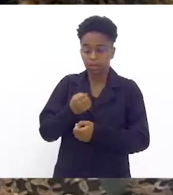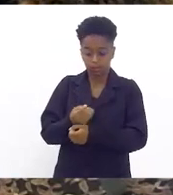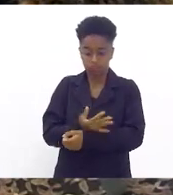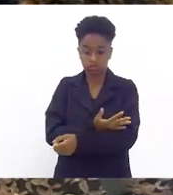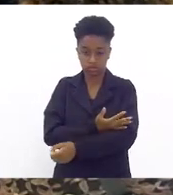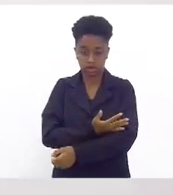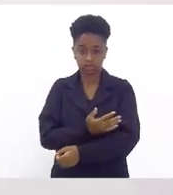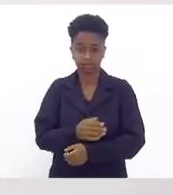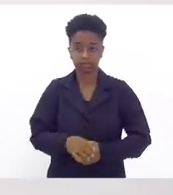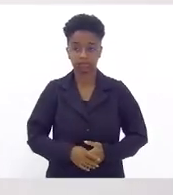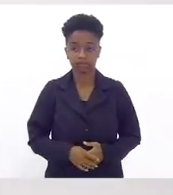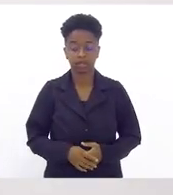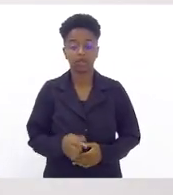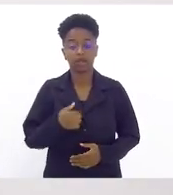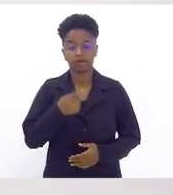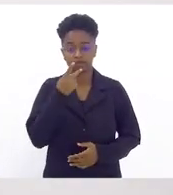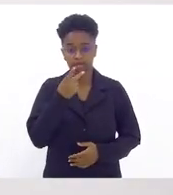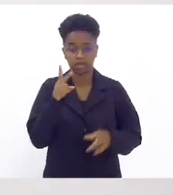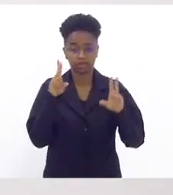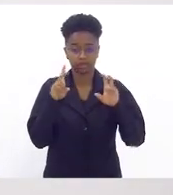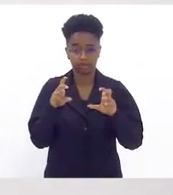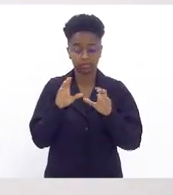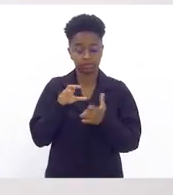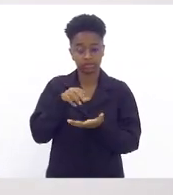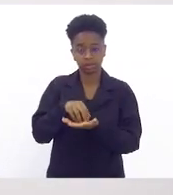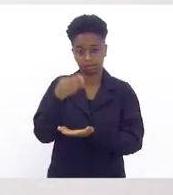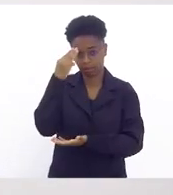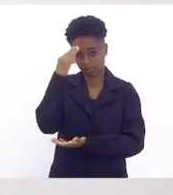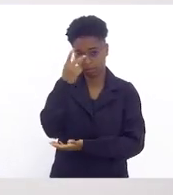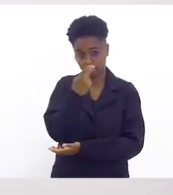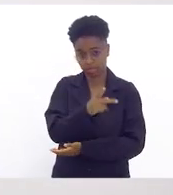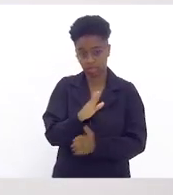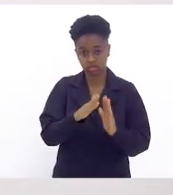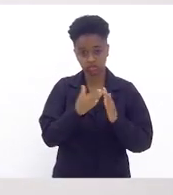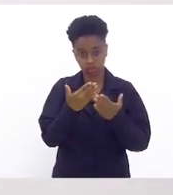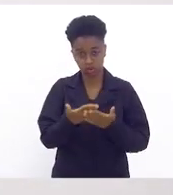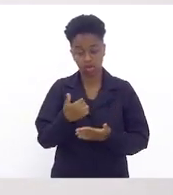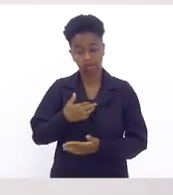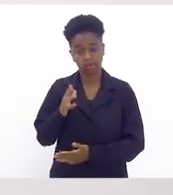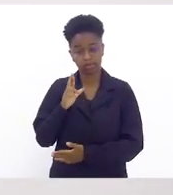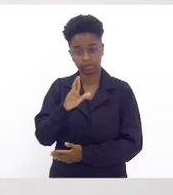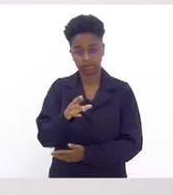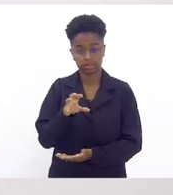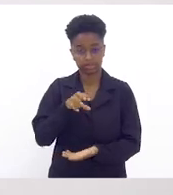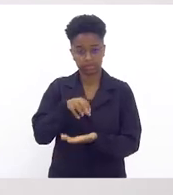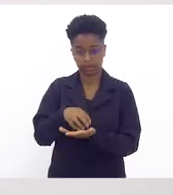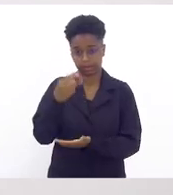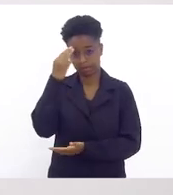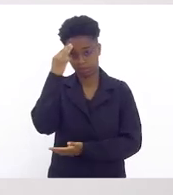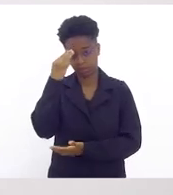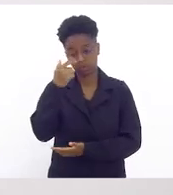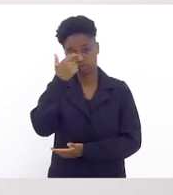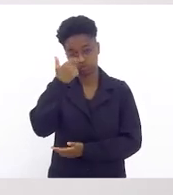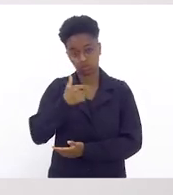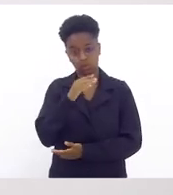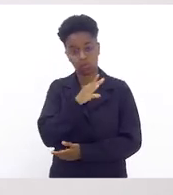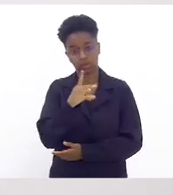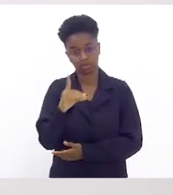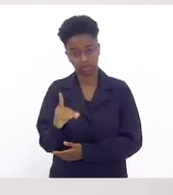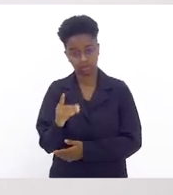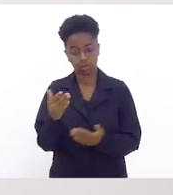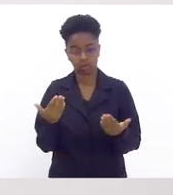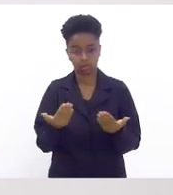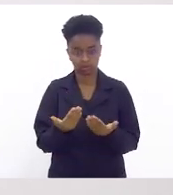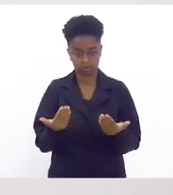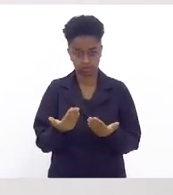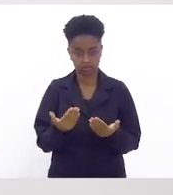Mas vamos lá tô aqui para falar de centro de memória da escola represento o centro de memórias estou coordenadora desse centro de memória hoje